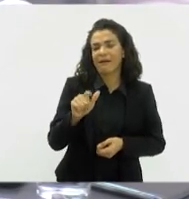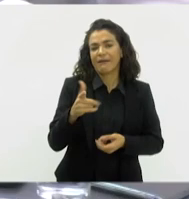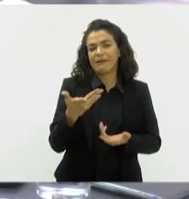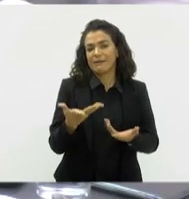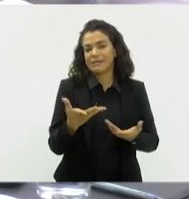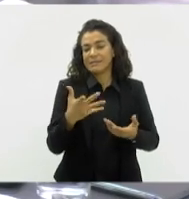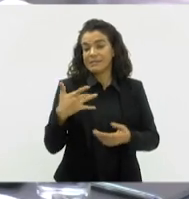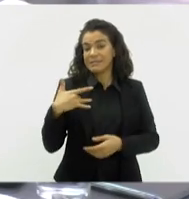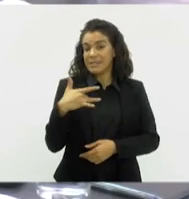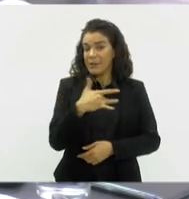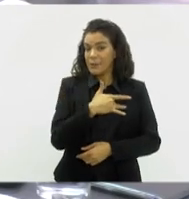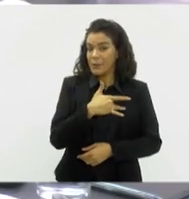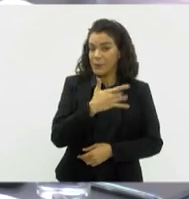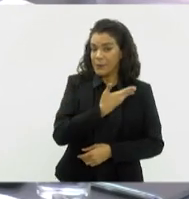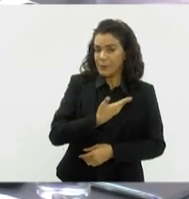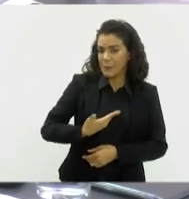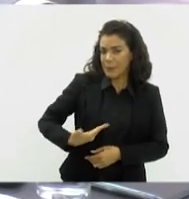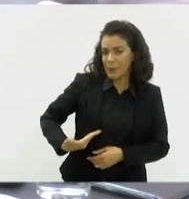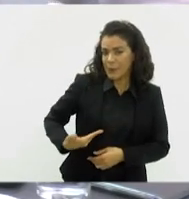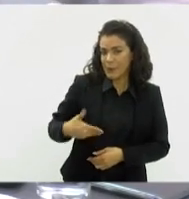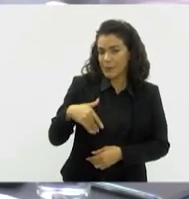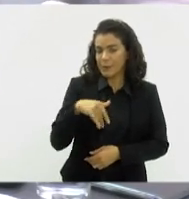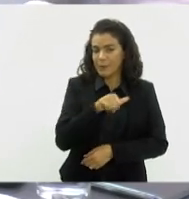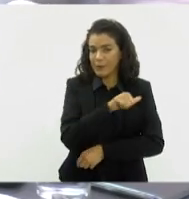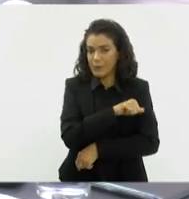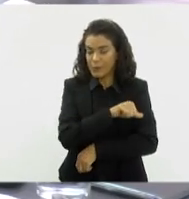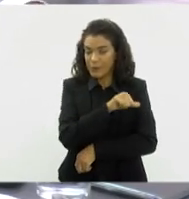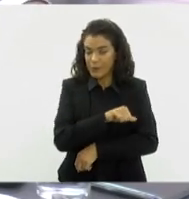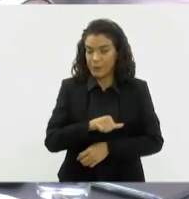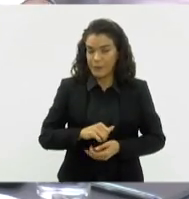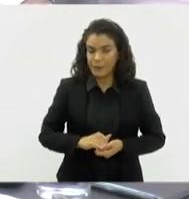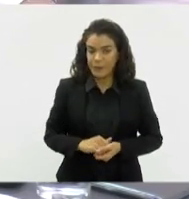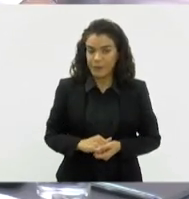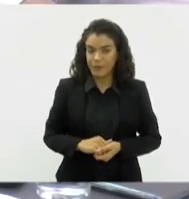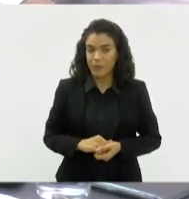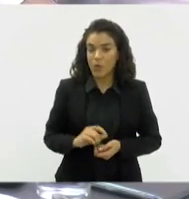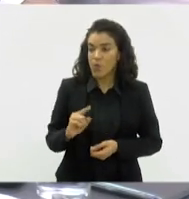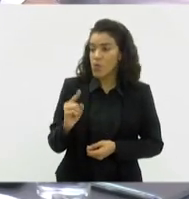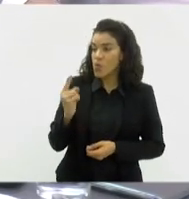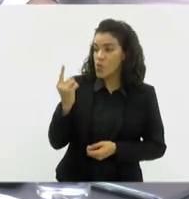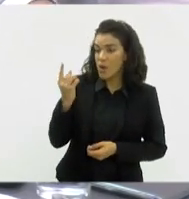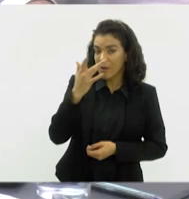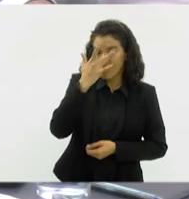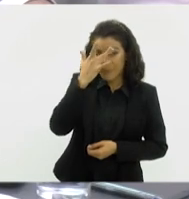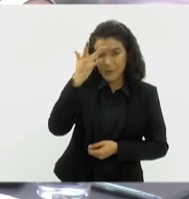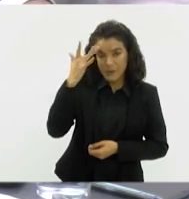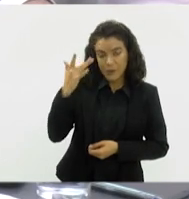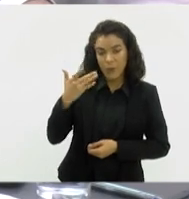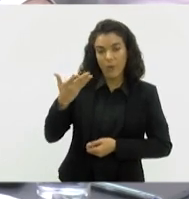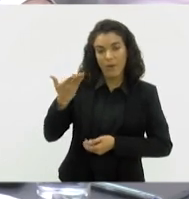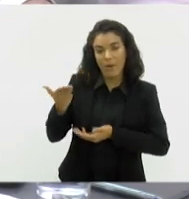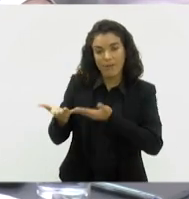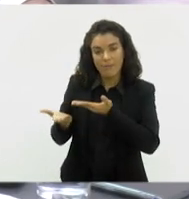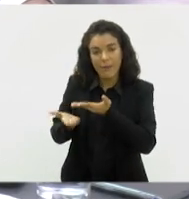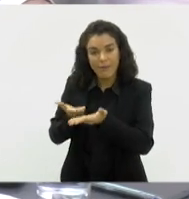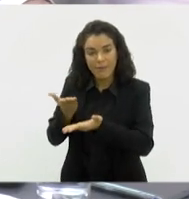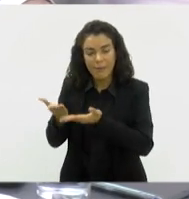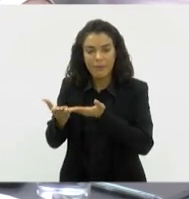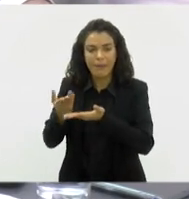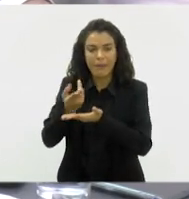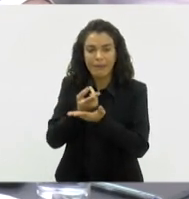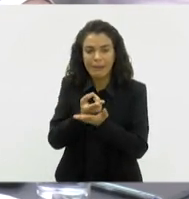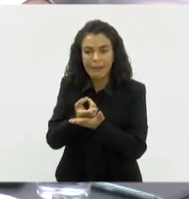saúde pública no Rio de Janeiro, o simples fato de ser um paciente do sistema da saúde pública e ter ficado